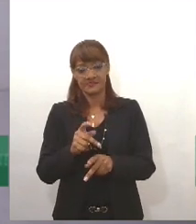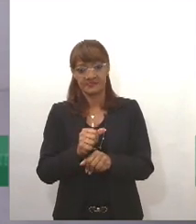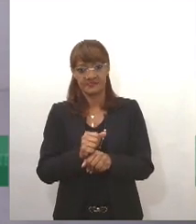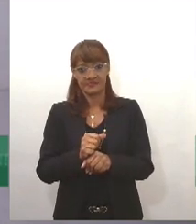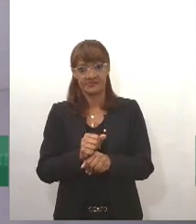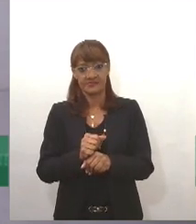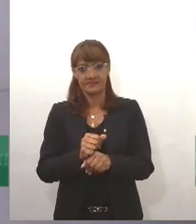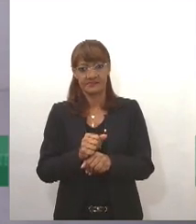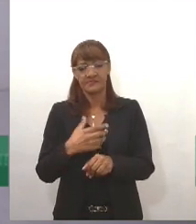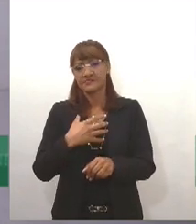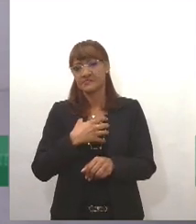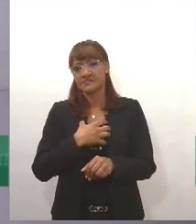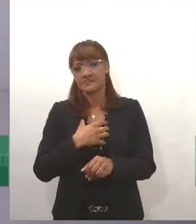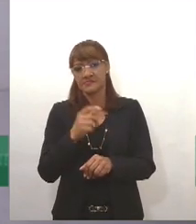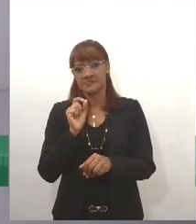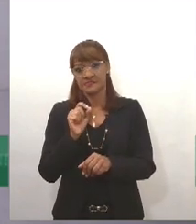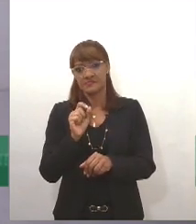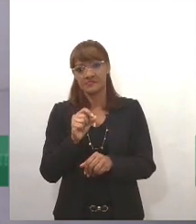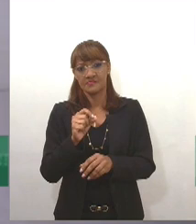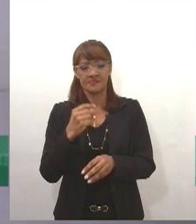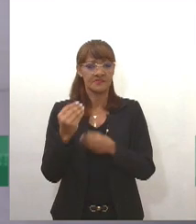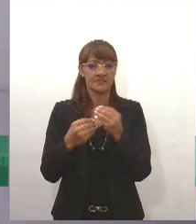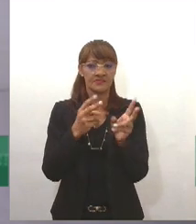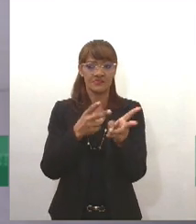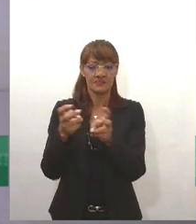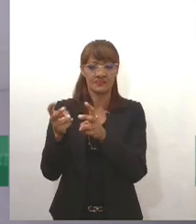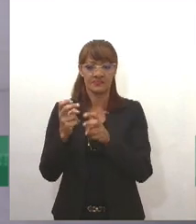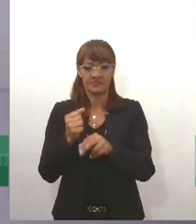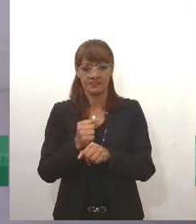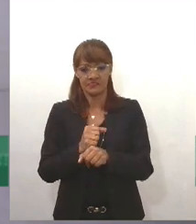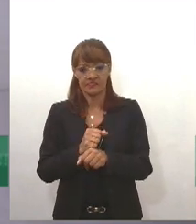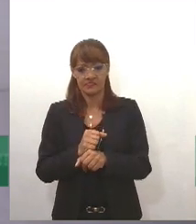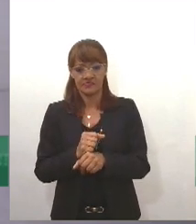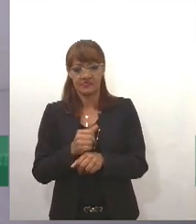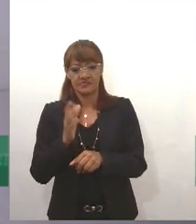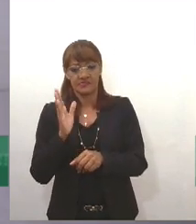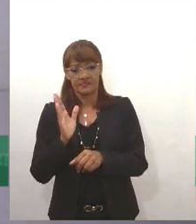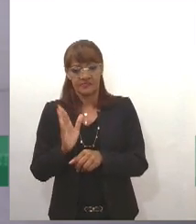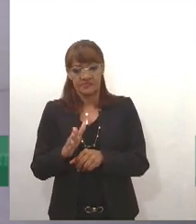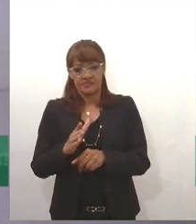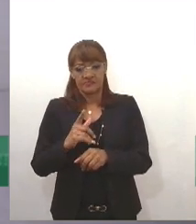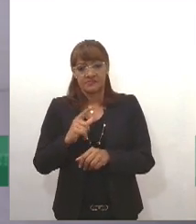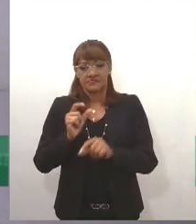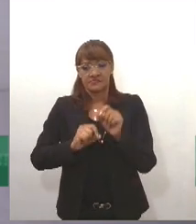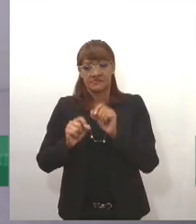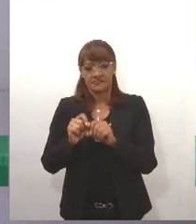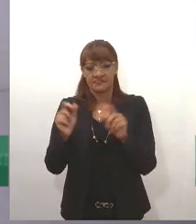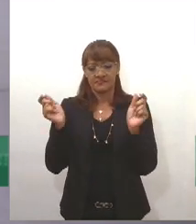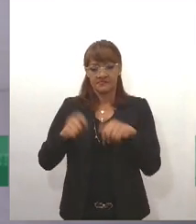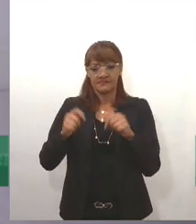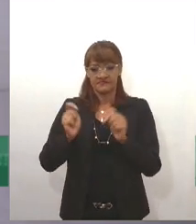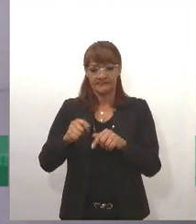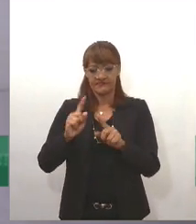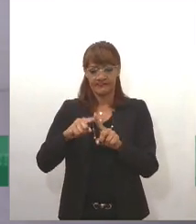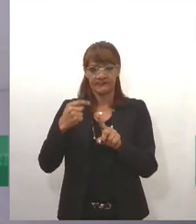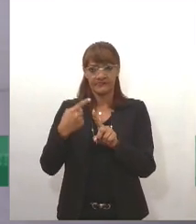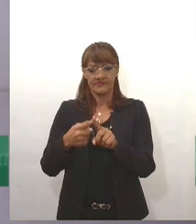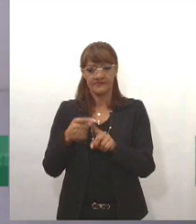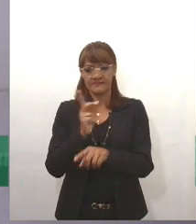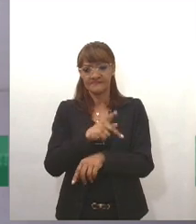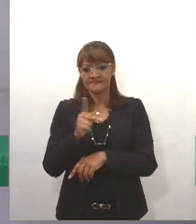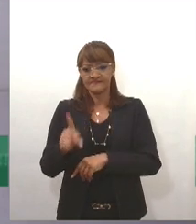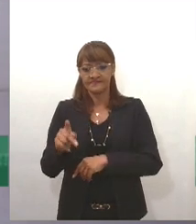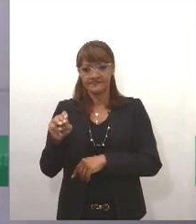questões né até considerando inclusive não só as isenções mas os possíveis aumentos que o professor Marcos Cintra acabou de